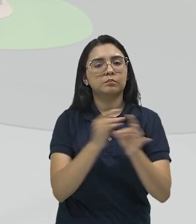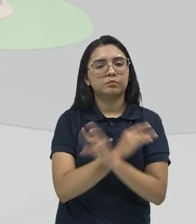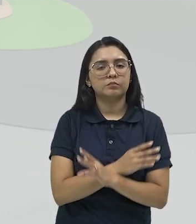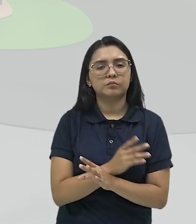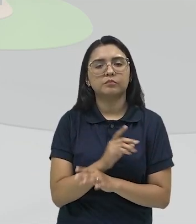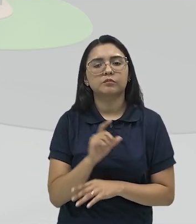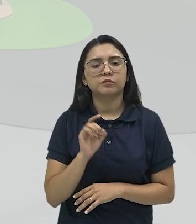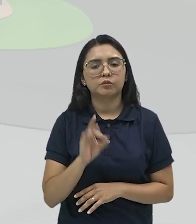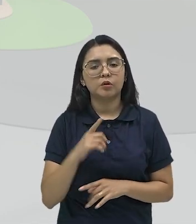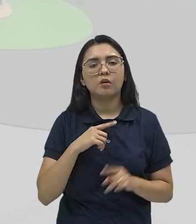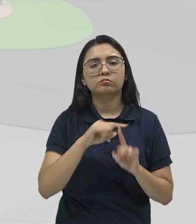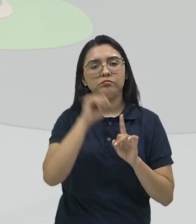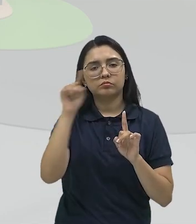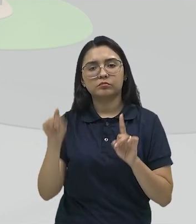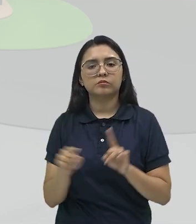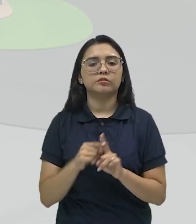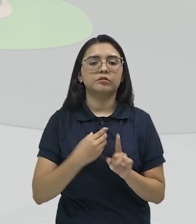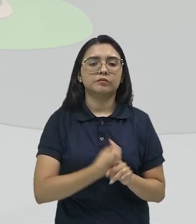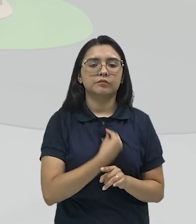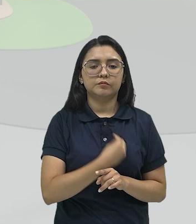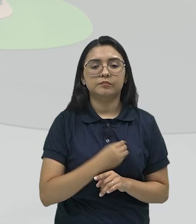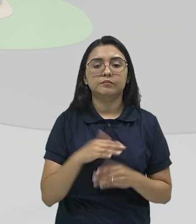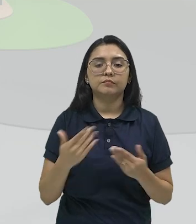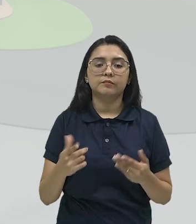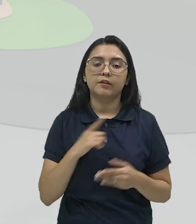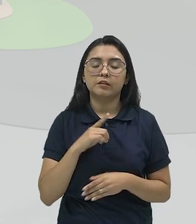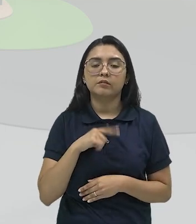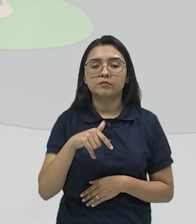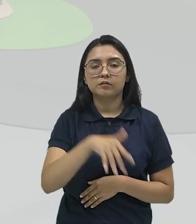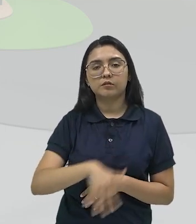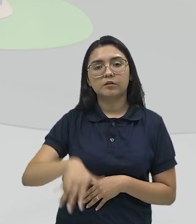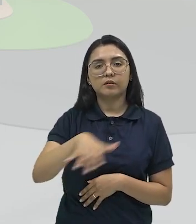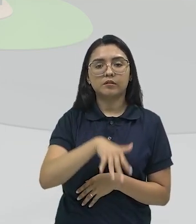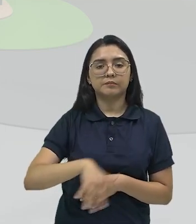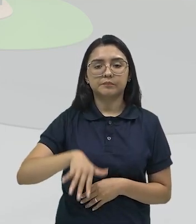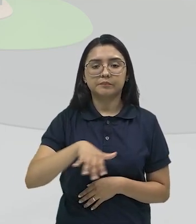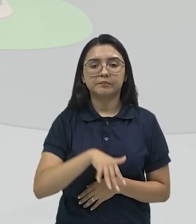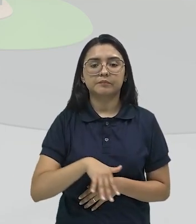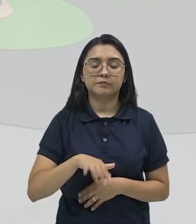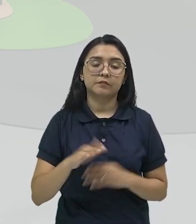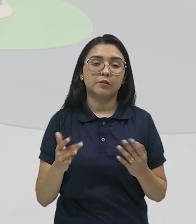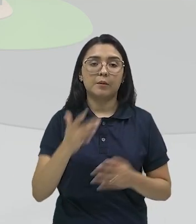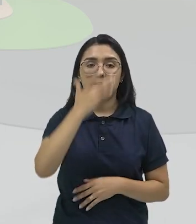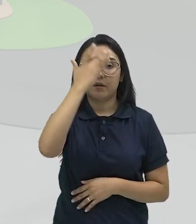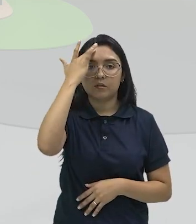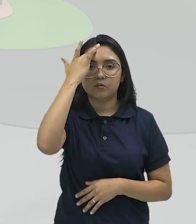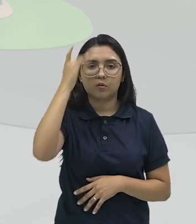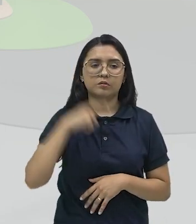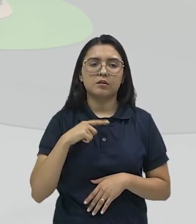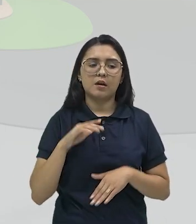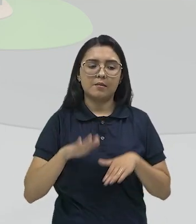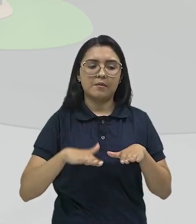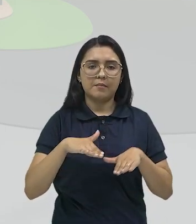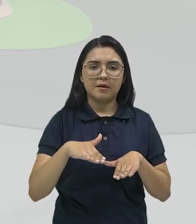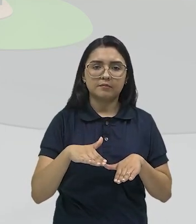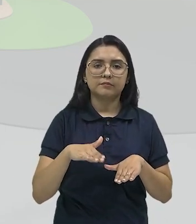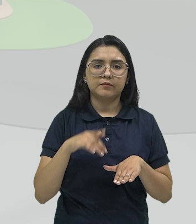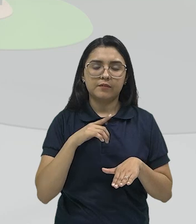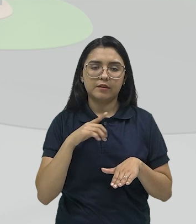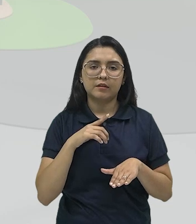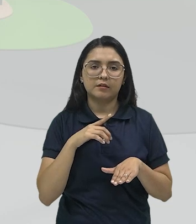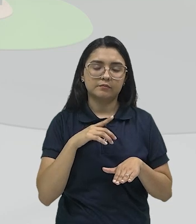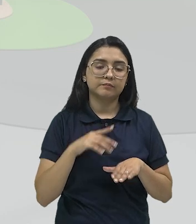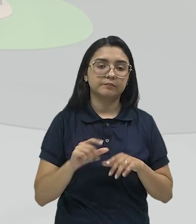apenas parte do ciclo de vida dele e vai ficar ali naquele ambiente. Uma pessoa, né, que entra em contato com